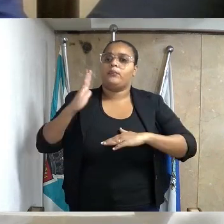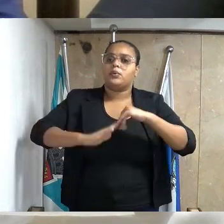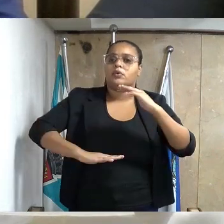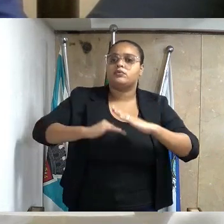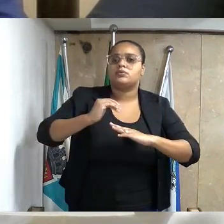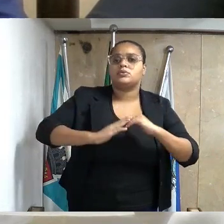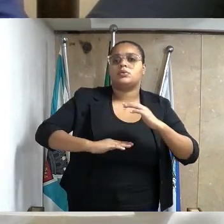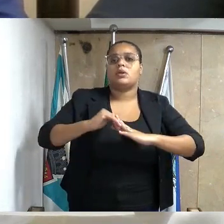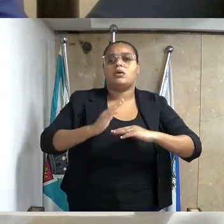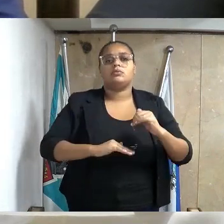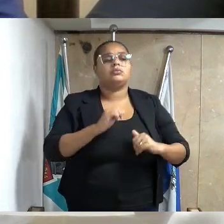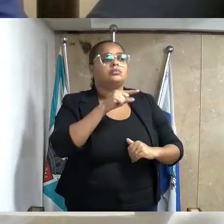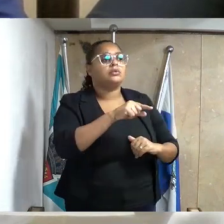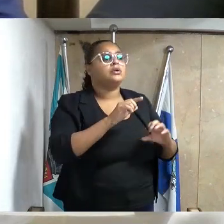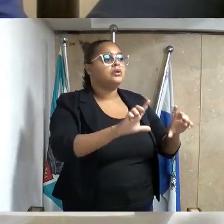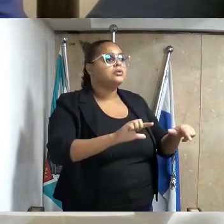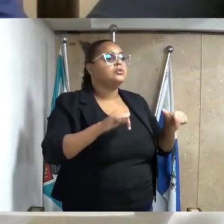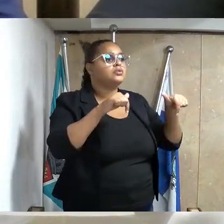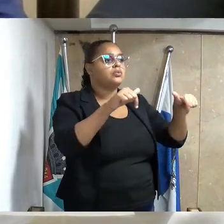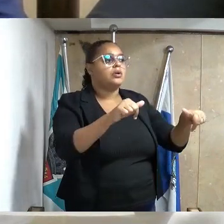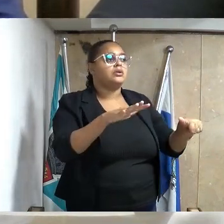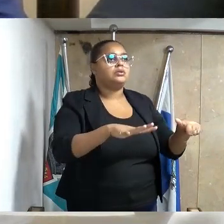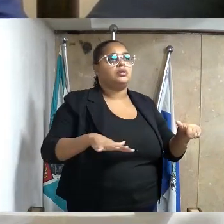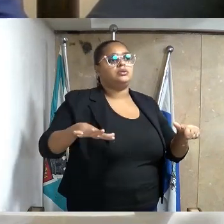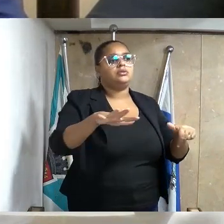rendeu destaque em sua área de atuação.